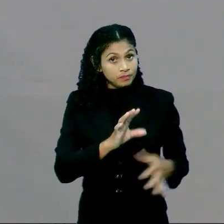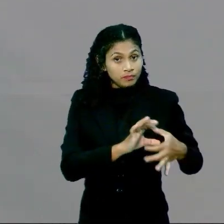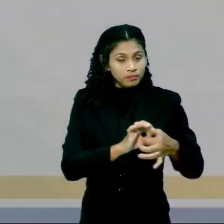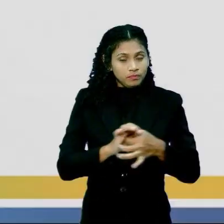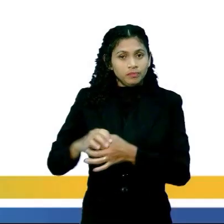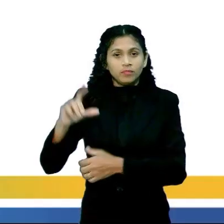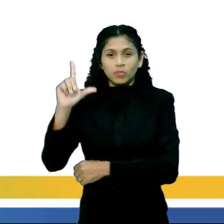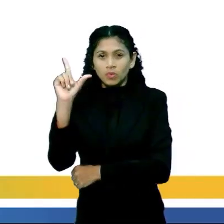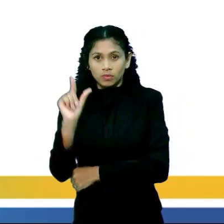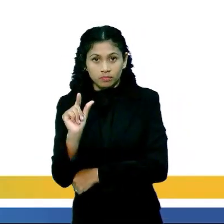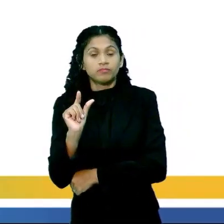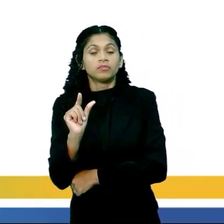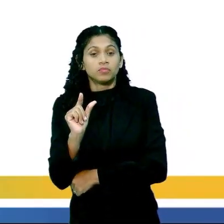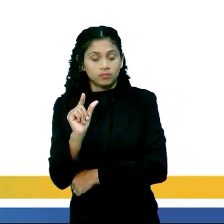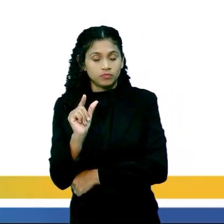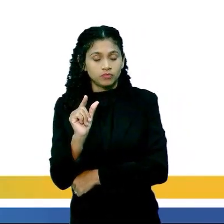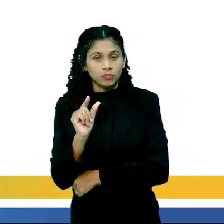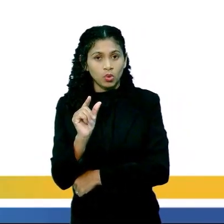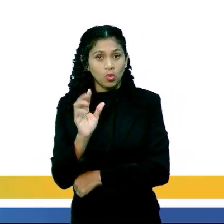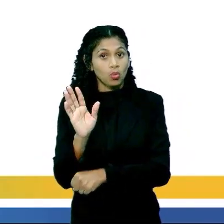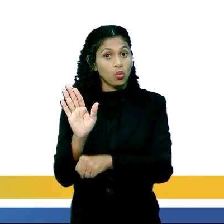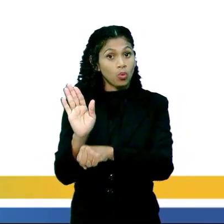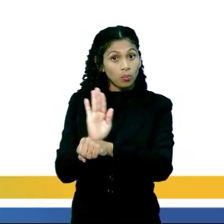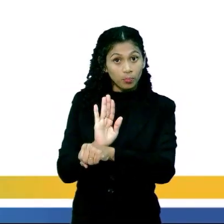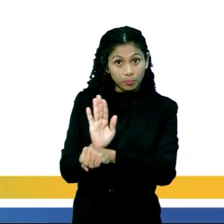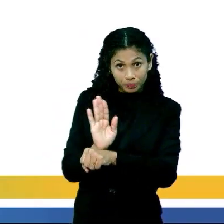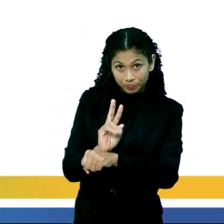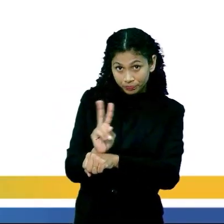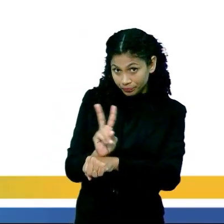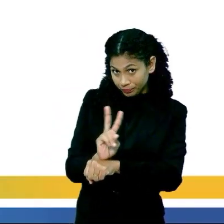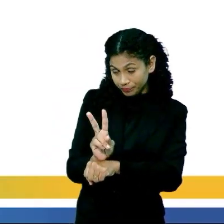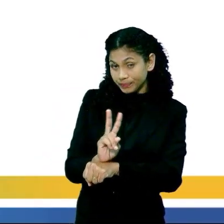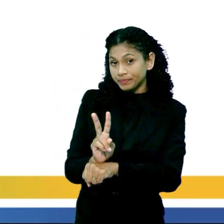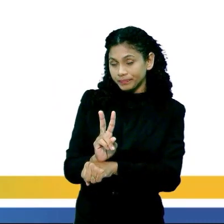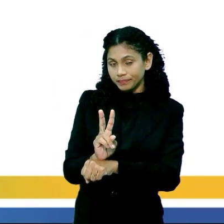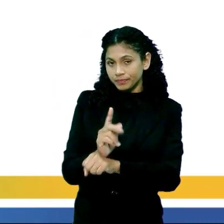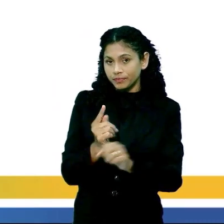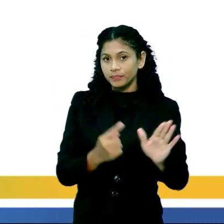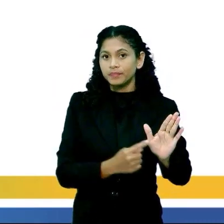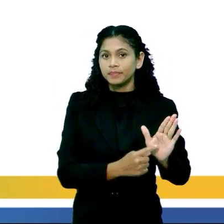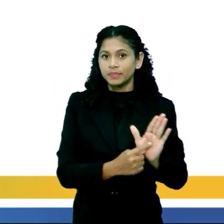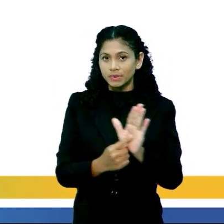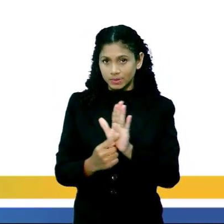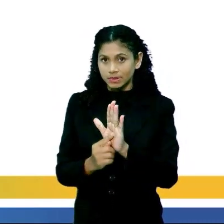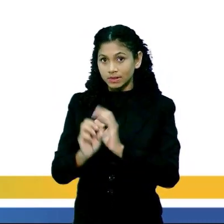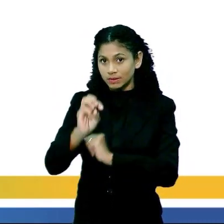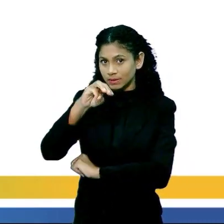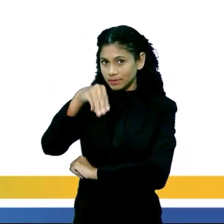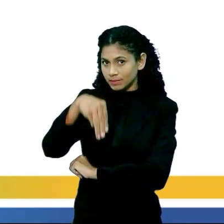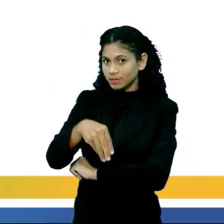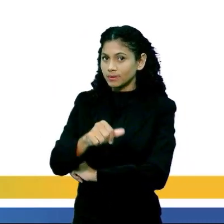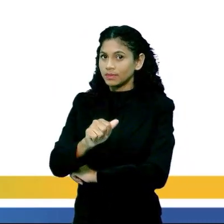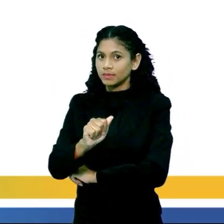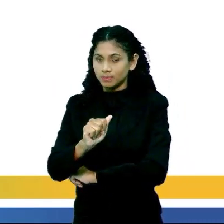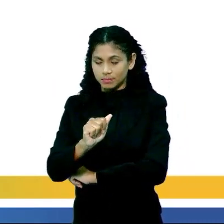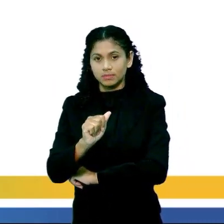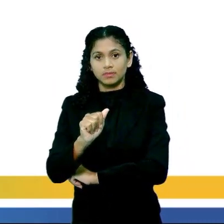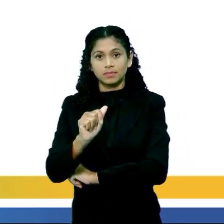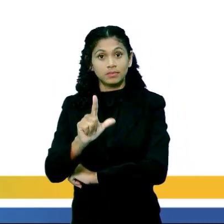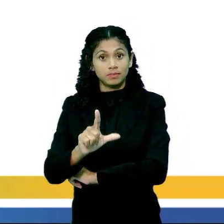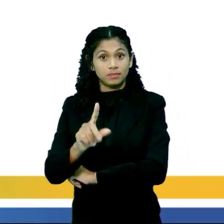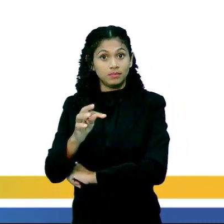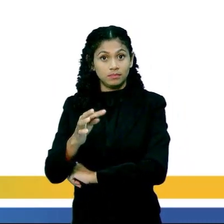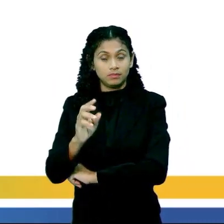vamos chamar um vídeo aqui na tela, tá? Vou apresentar aí Malta para vocês, aí a gente volta com essa charge